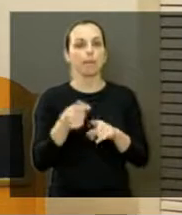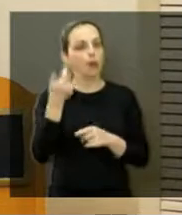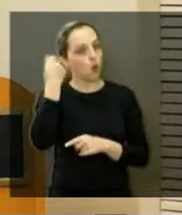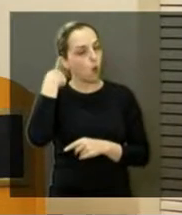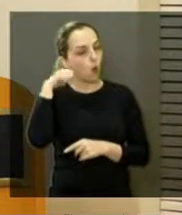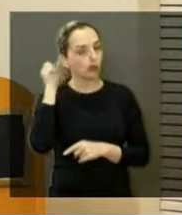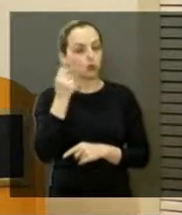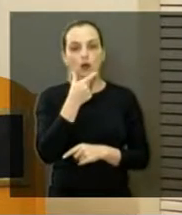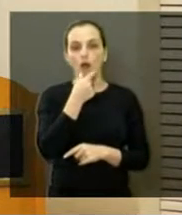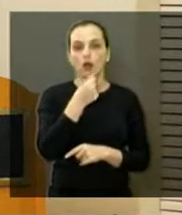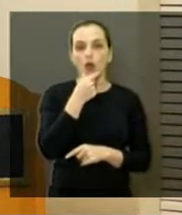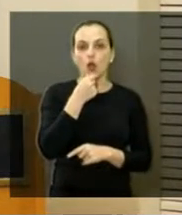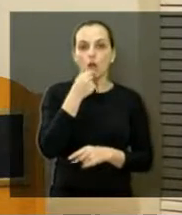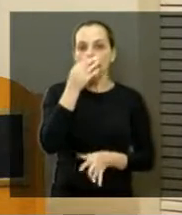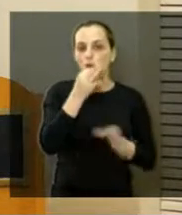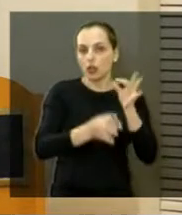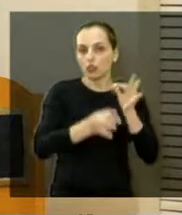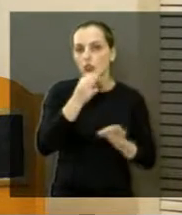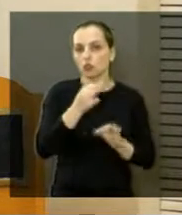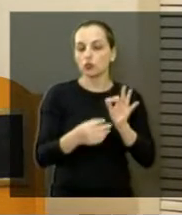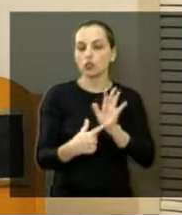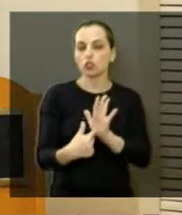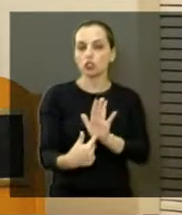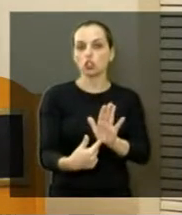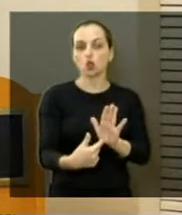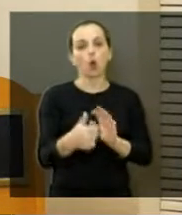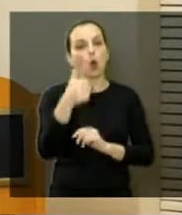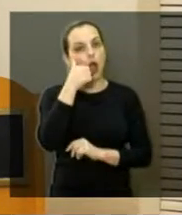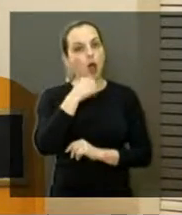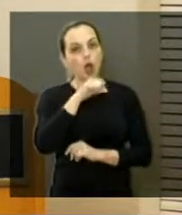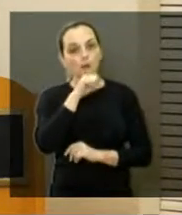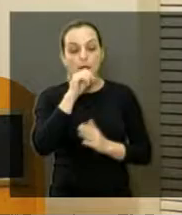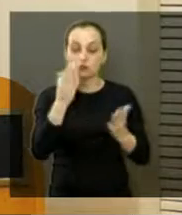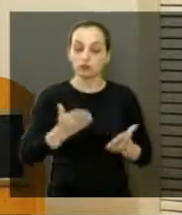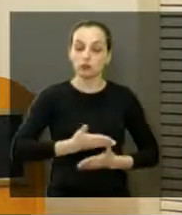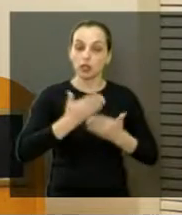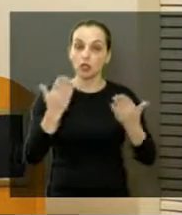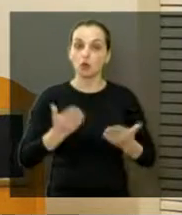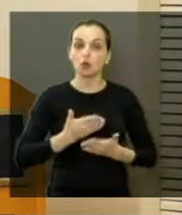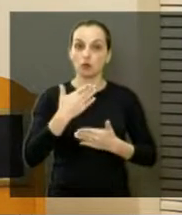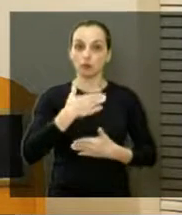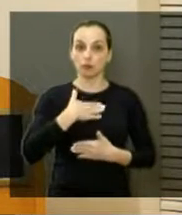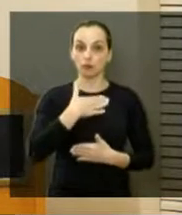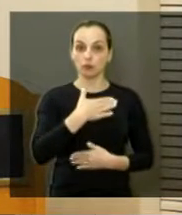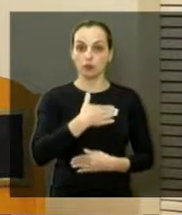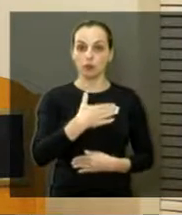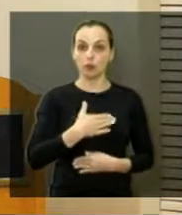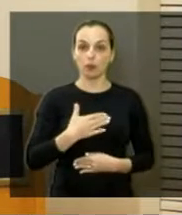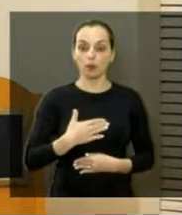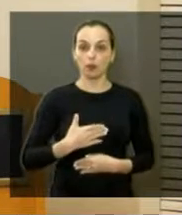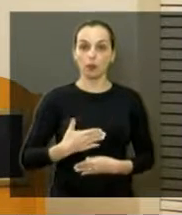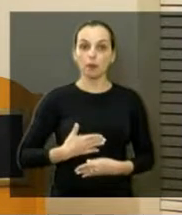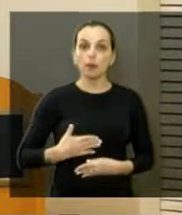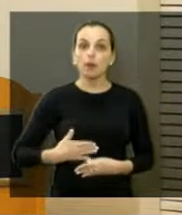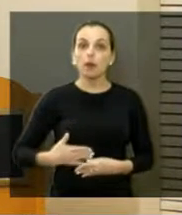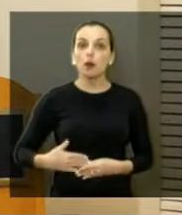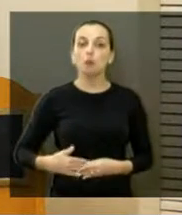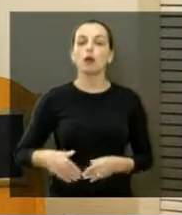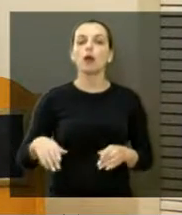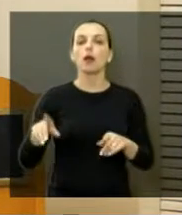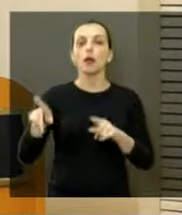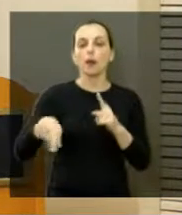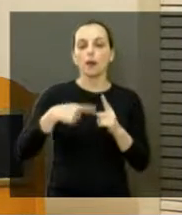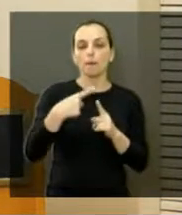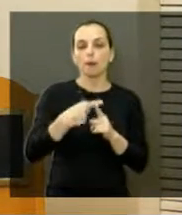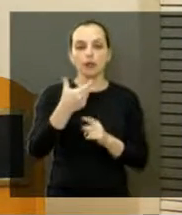Além do ator, a justiça indiciou também a mãe da criança, que incentivou a tocar no coreógrafo. E mais 6 pessoas que